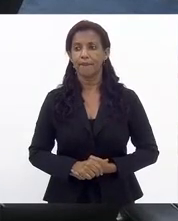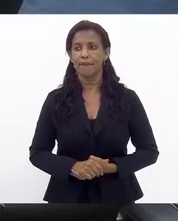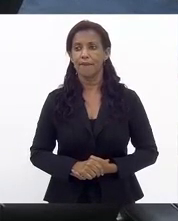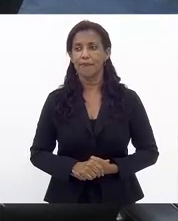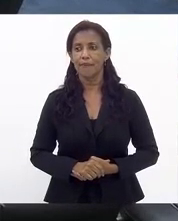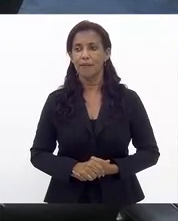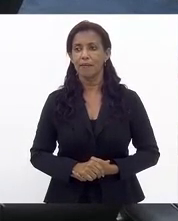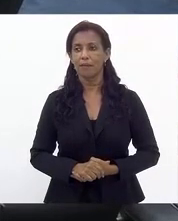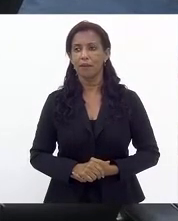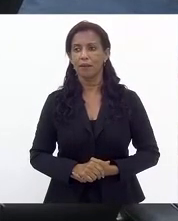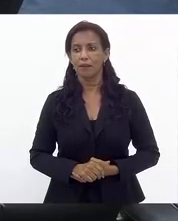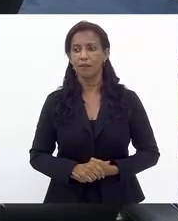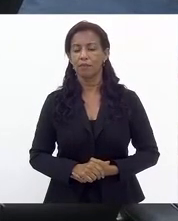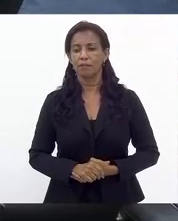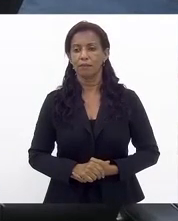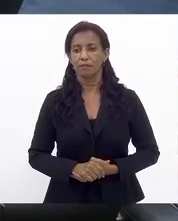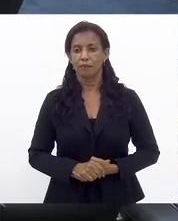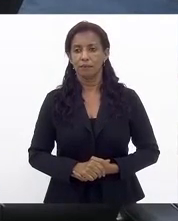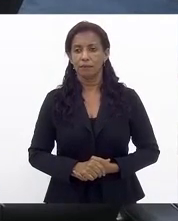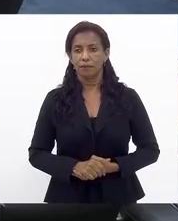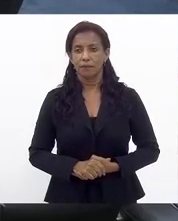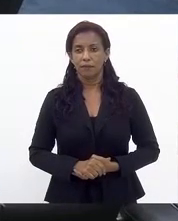E aí